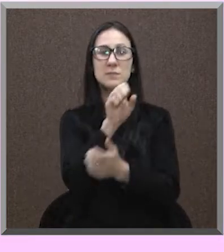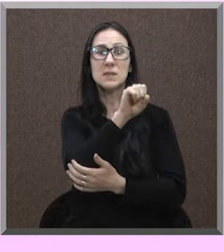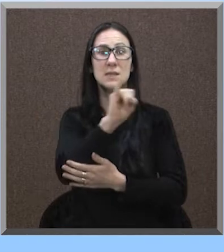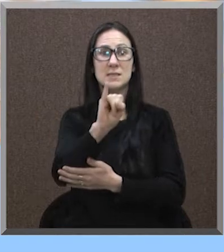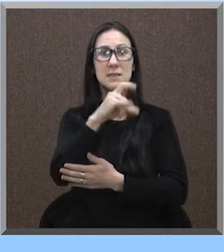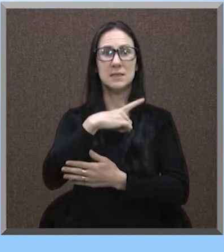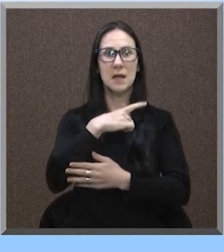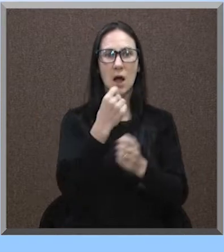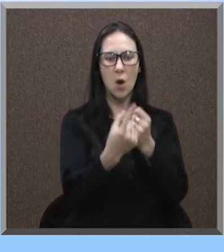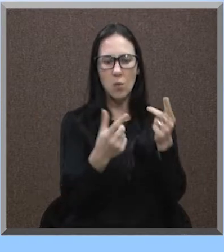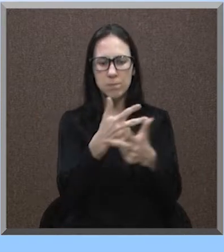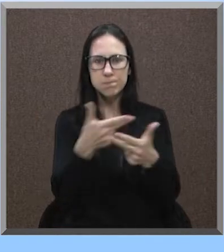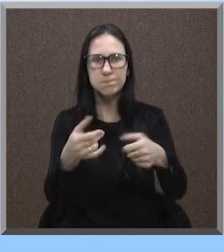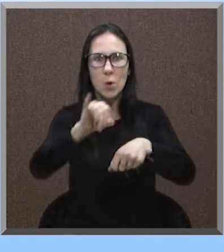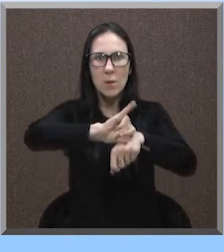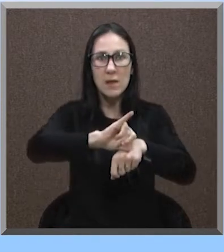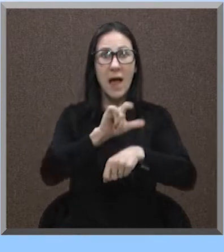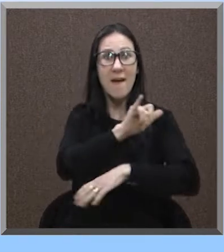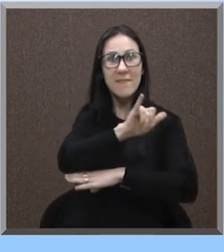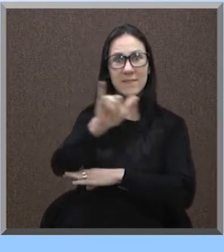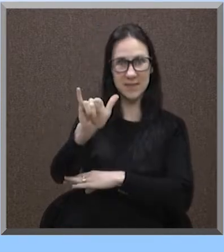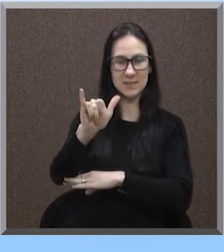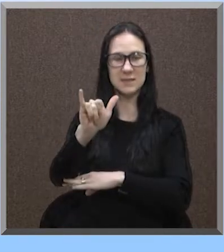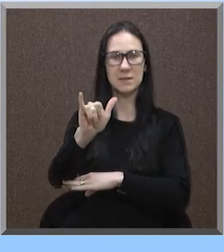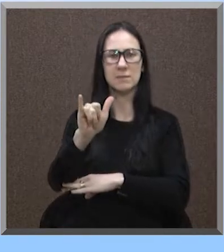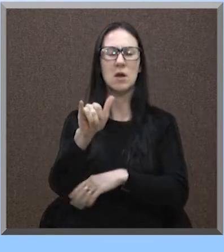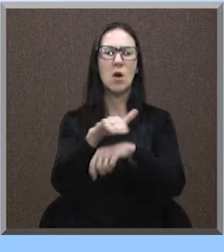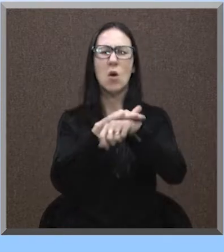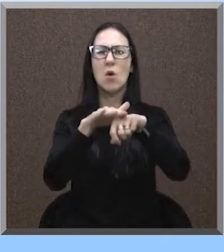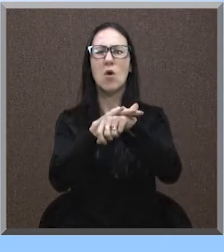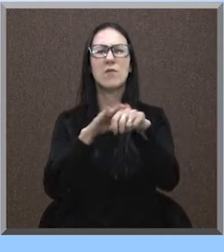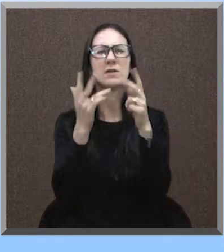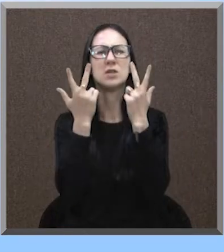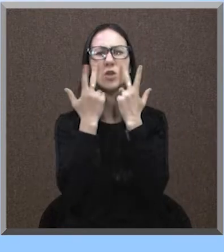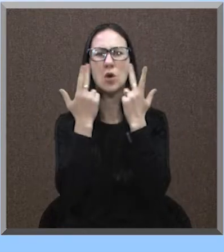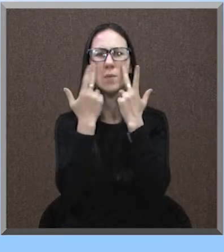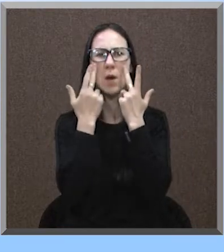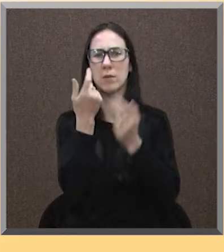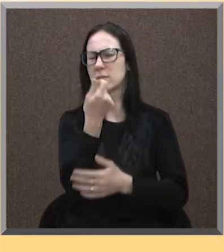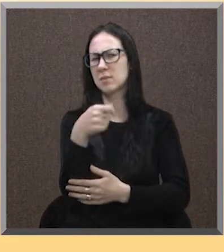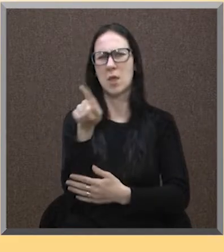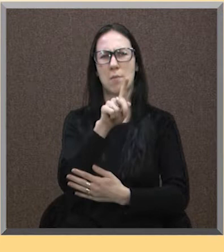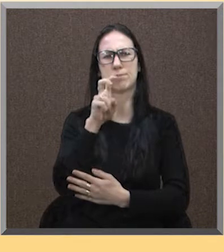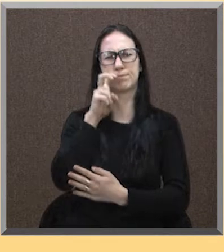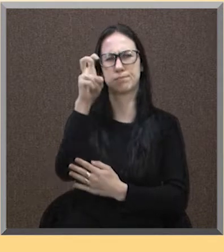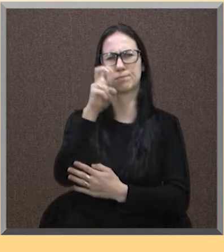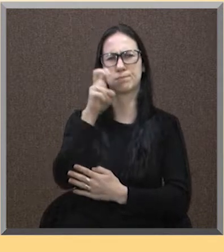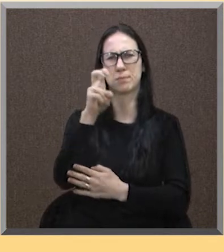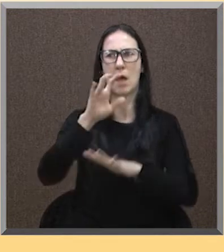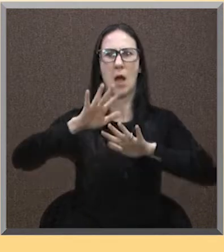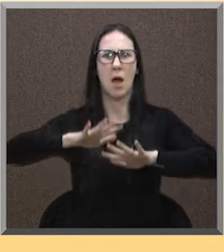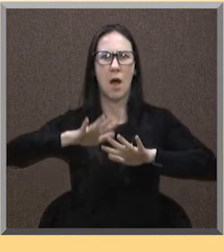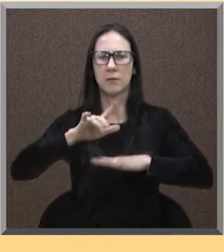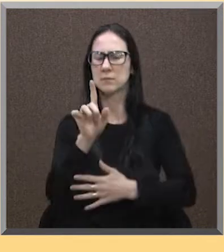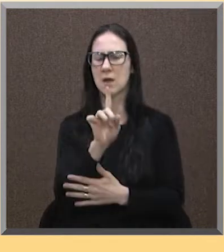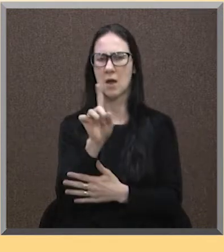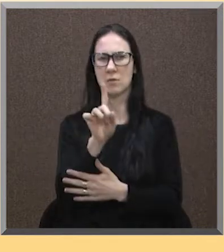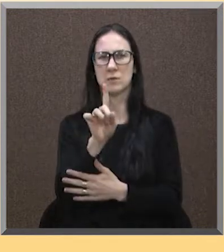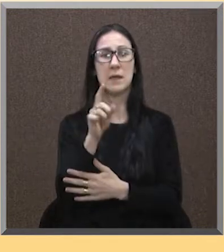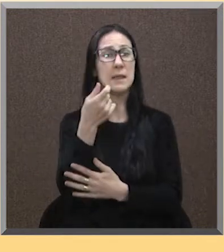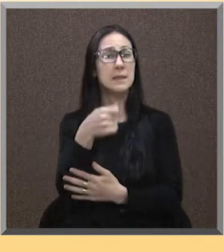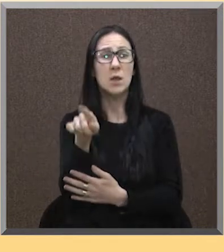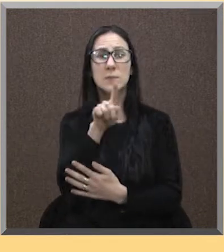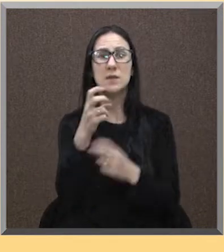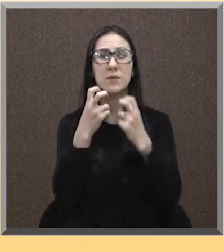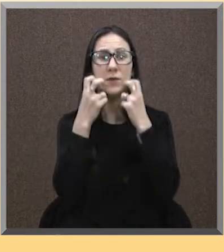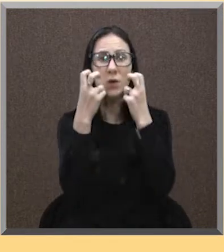no caminho. Fale como você fala normalmente, não precisa ser mais alto ou mais devagar. Você não precisa ficar com vergonha de falar coisas